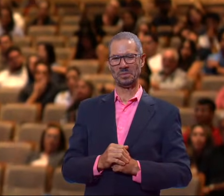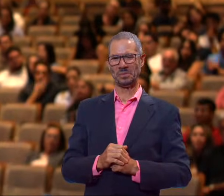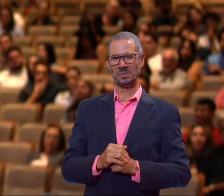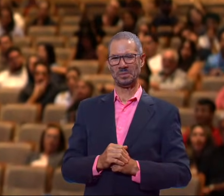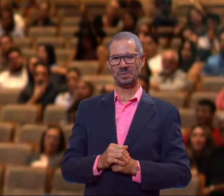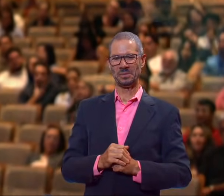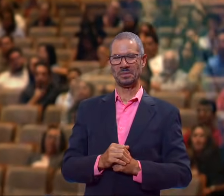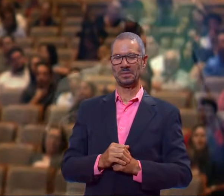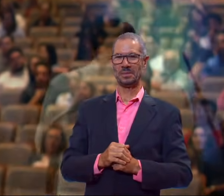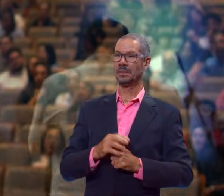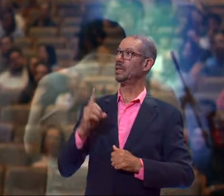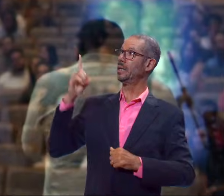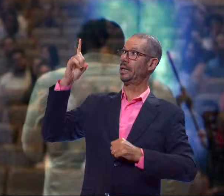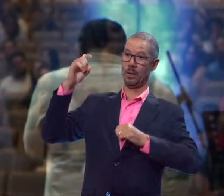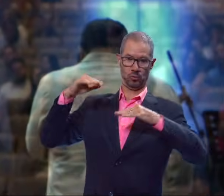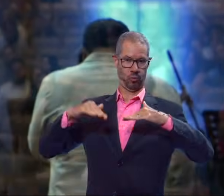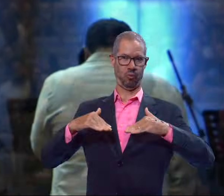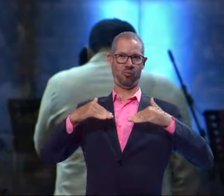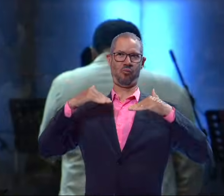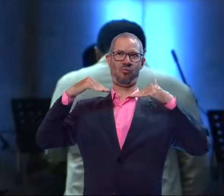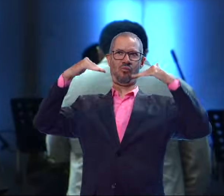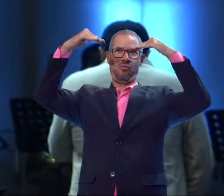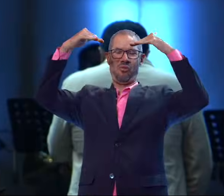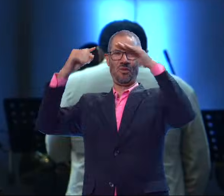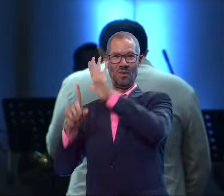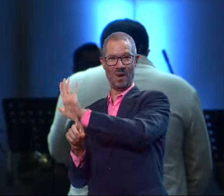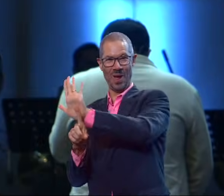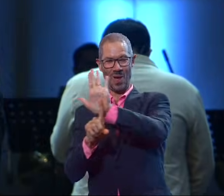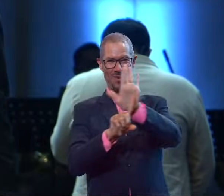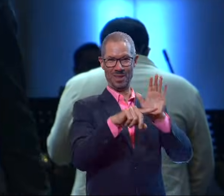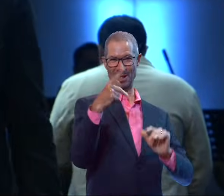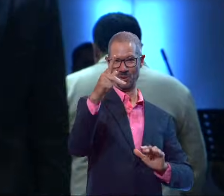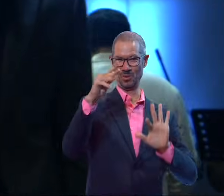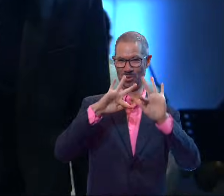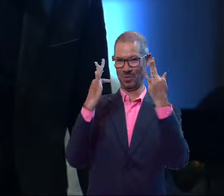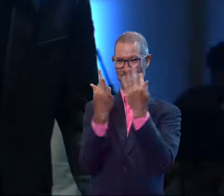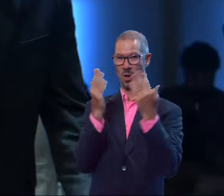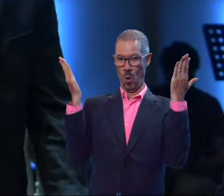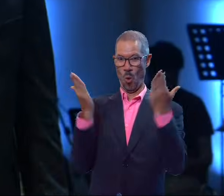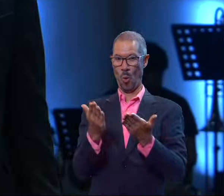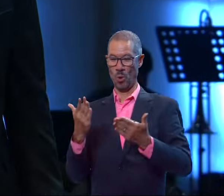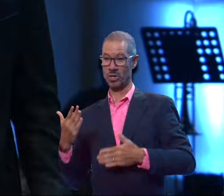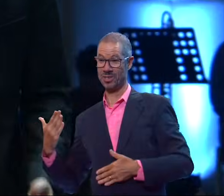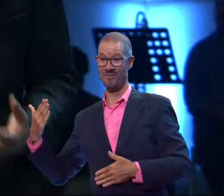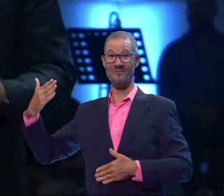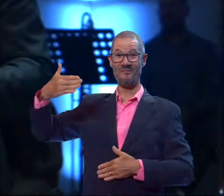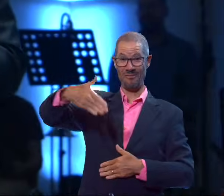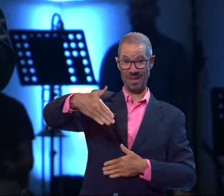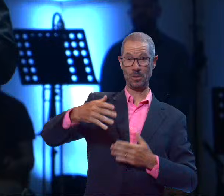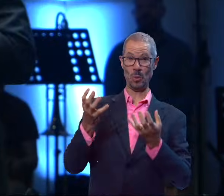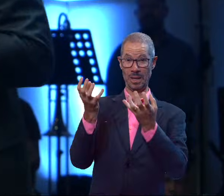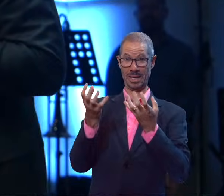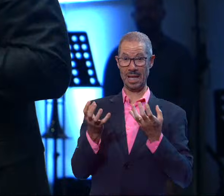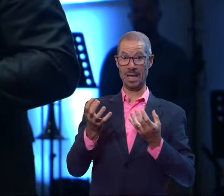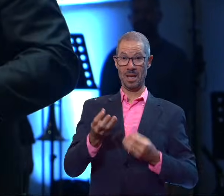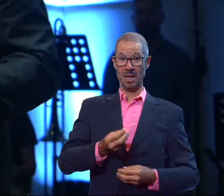A grandeza de Deus vai se revelar para os seus. Se hoje você veio e quer consagrar sua vida